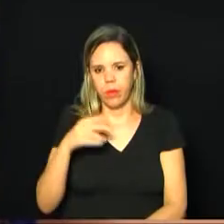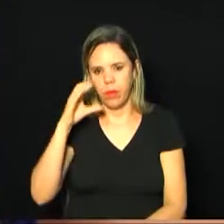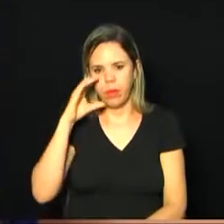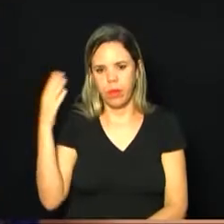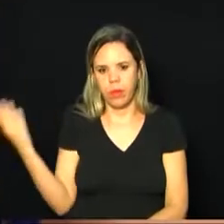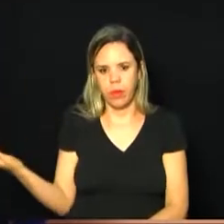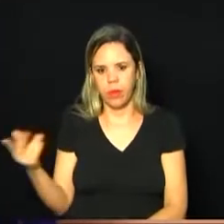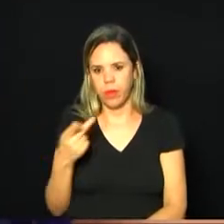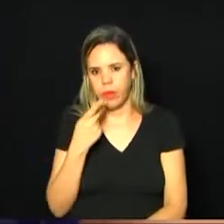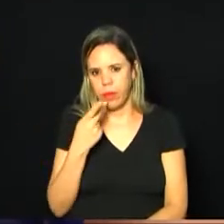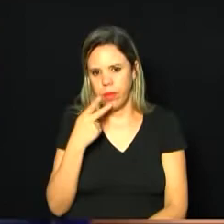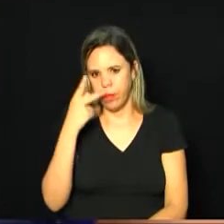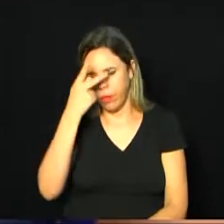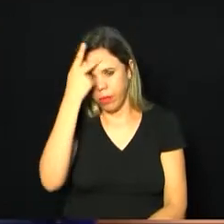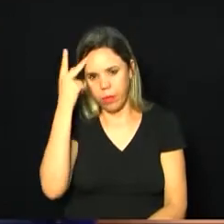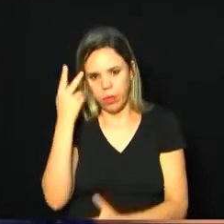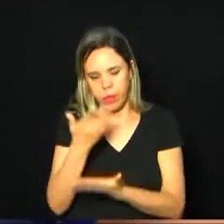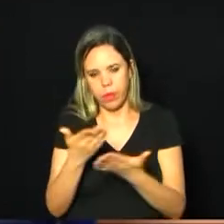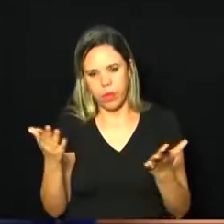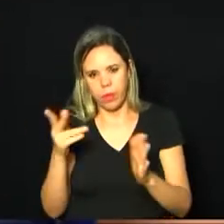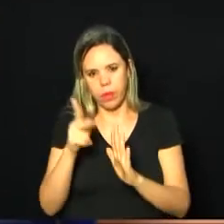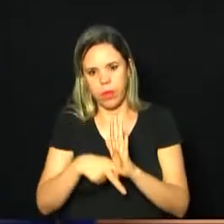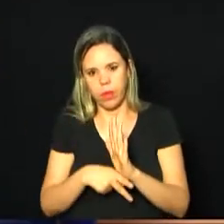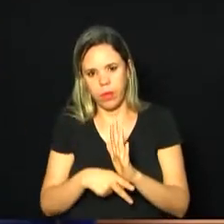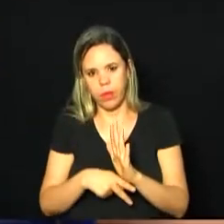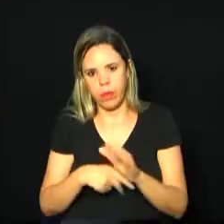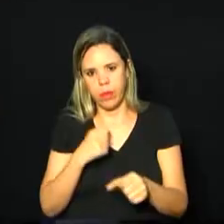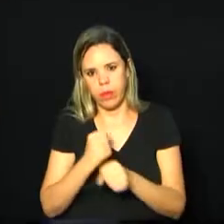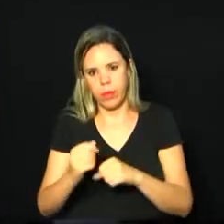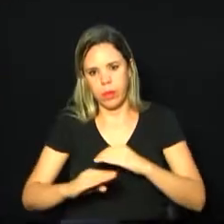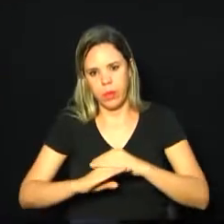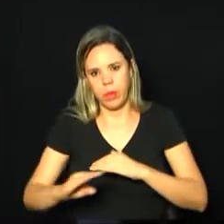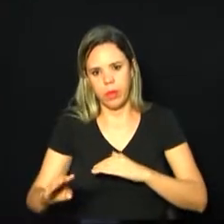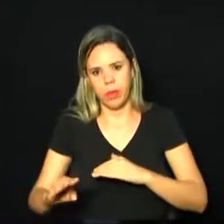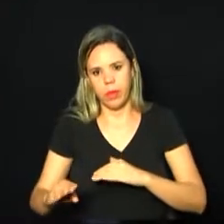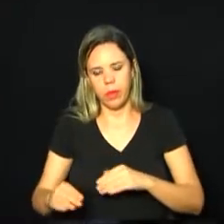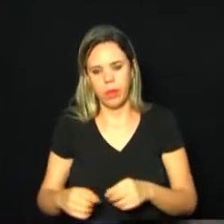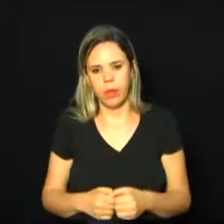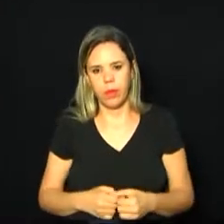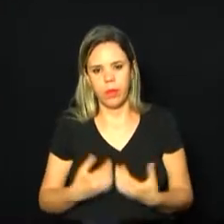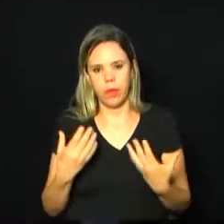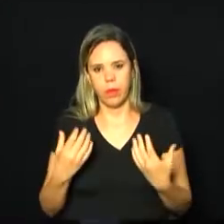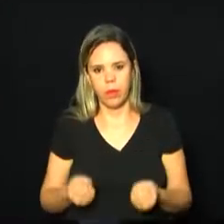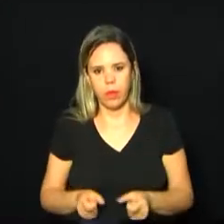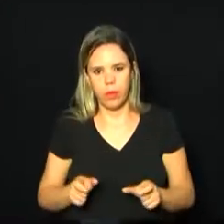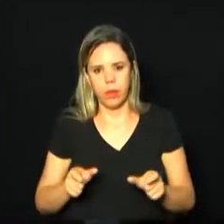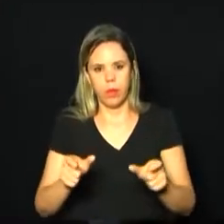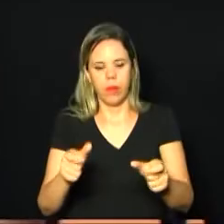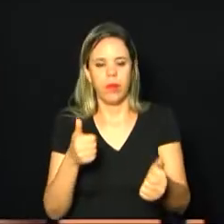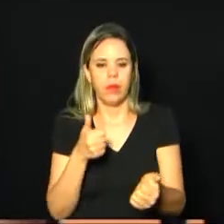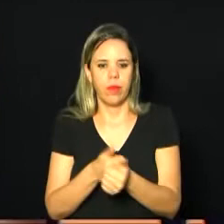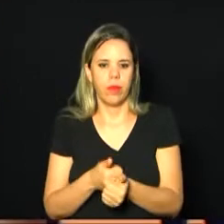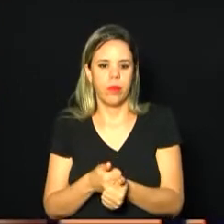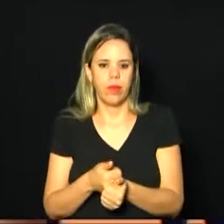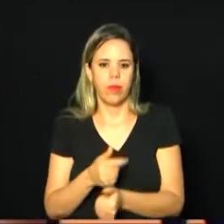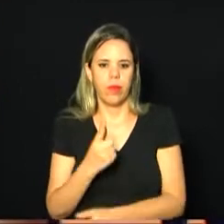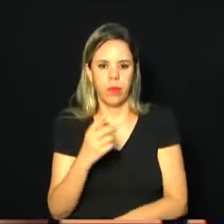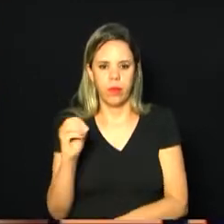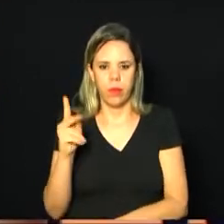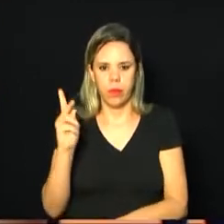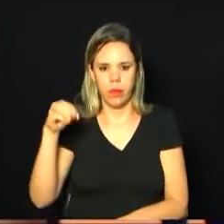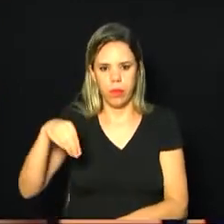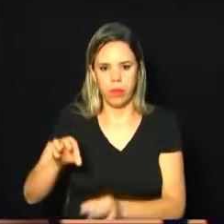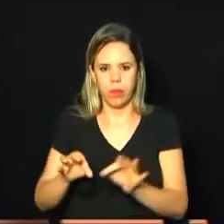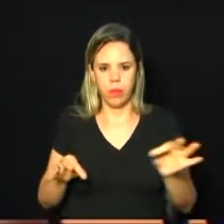Luís Cirilo falou a população sobre um projeto de pavimentação que vai contemplar um trecho de aproximadamente 10 km